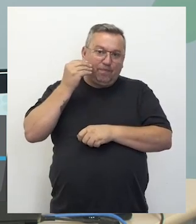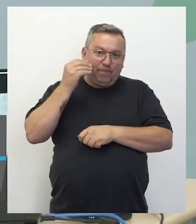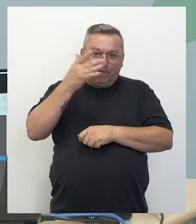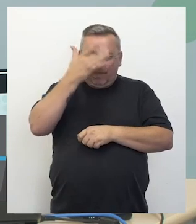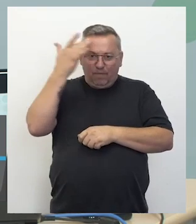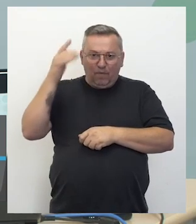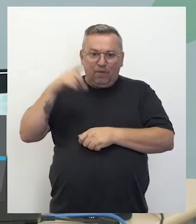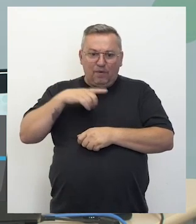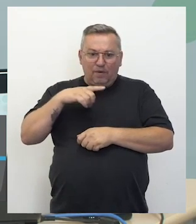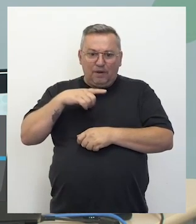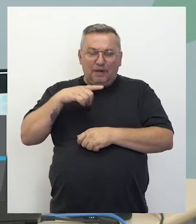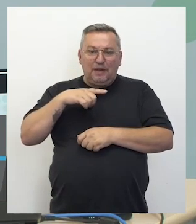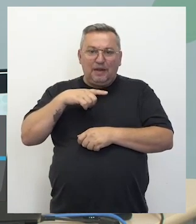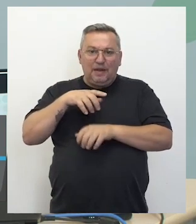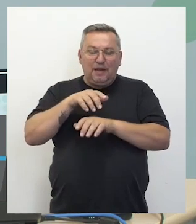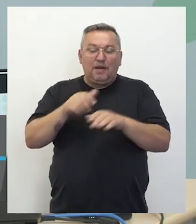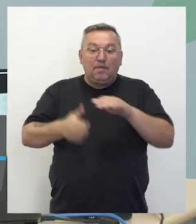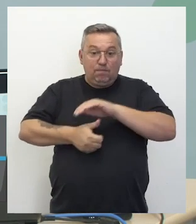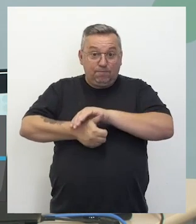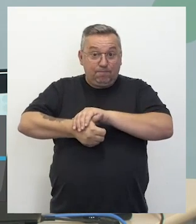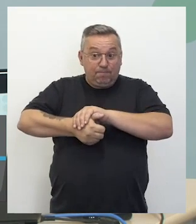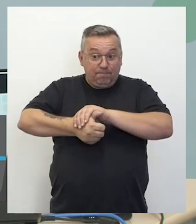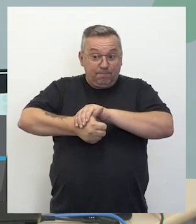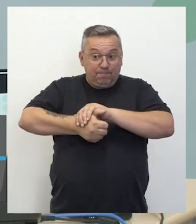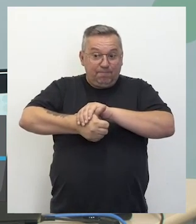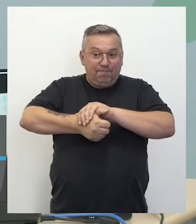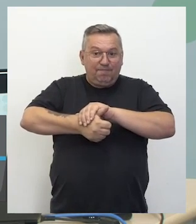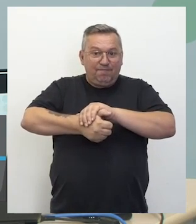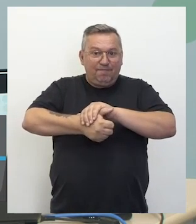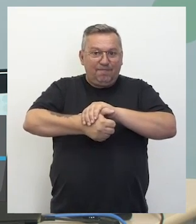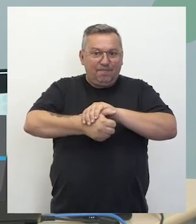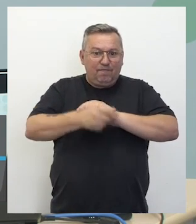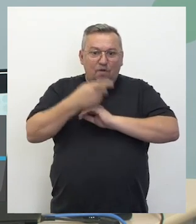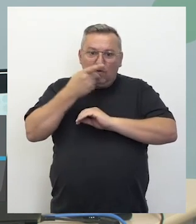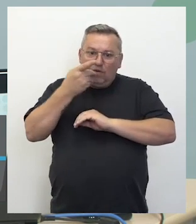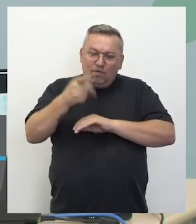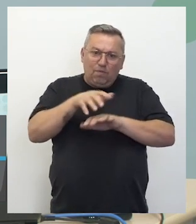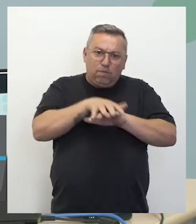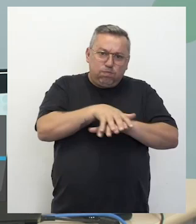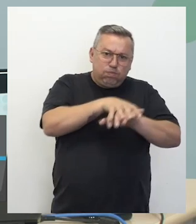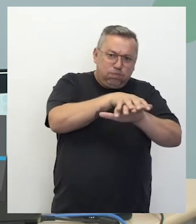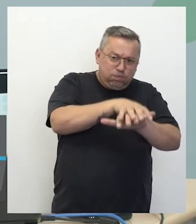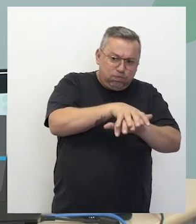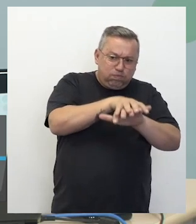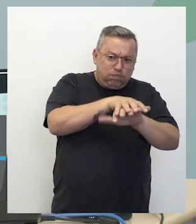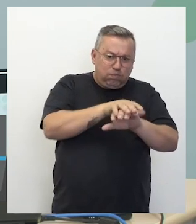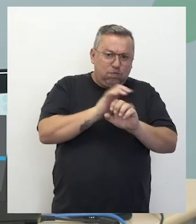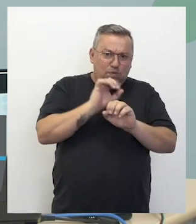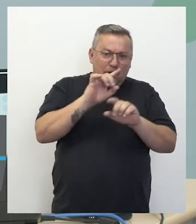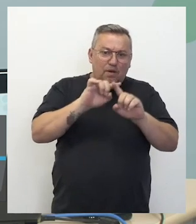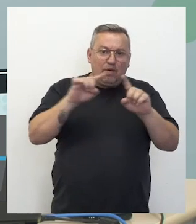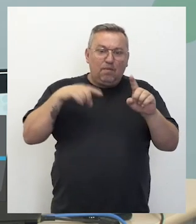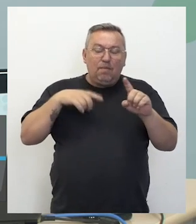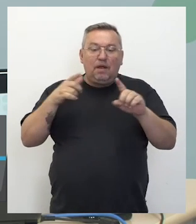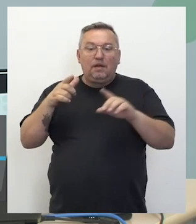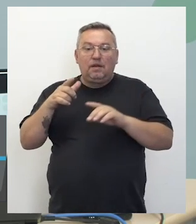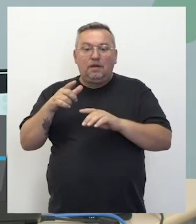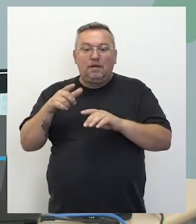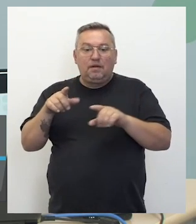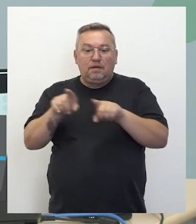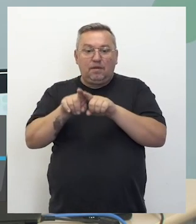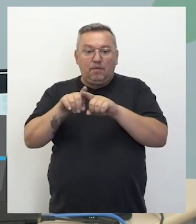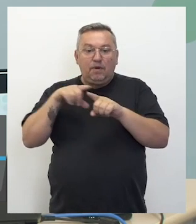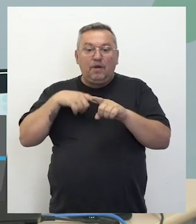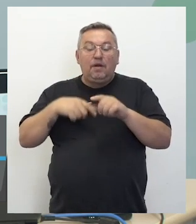tem tartaruga terrestre. Vocês estão falando das marinhas, eu falei que são pouquíssimas as marinhas, as espécies marinhas. E tem casos